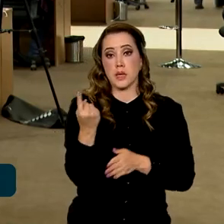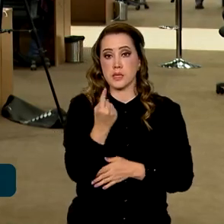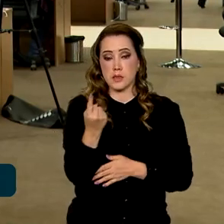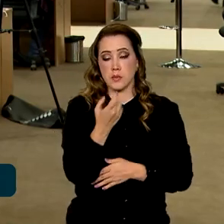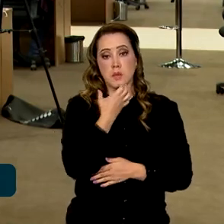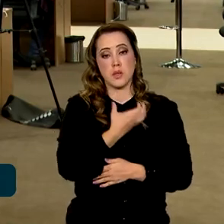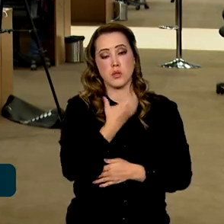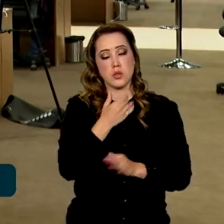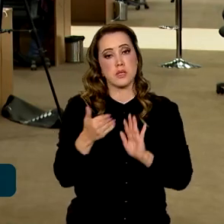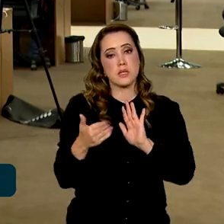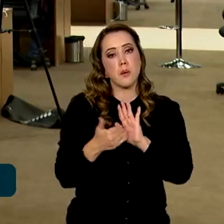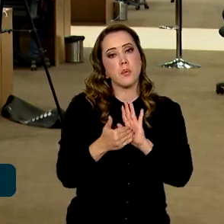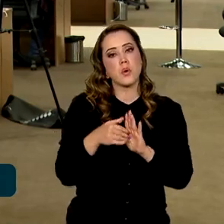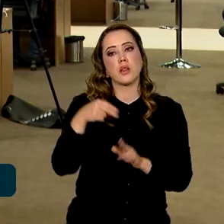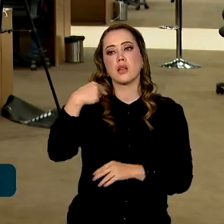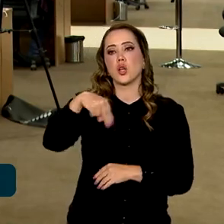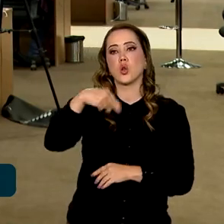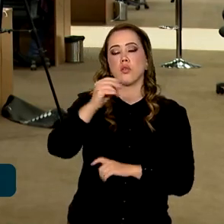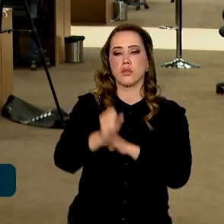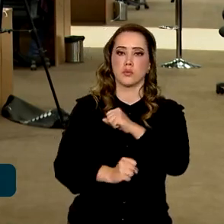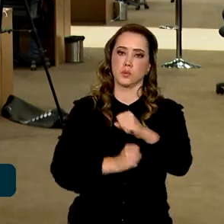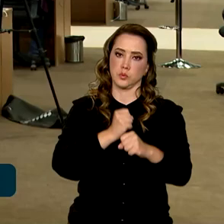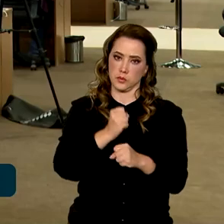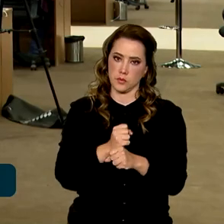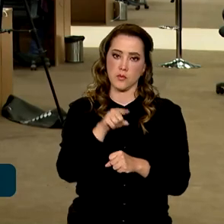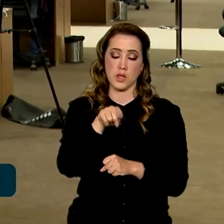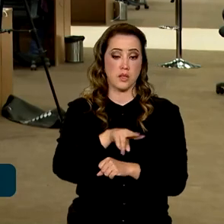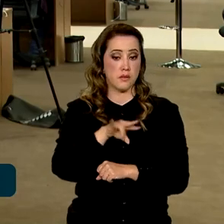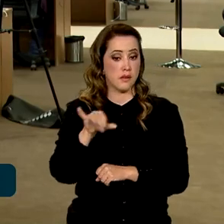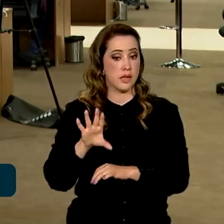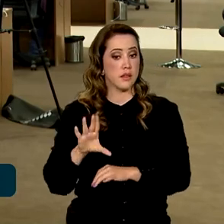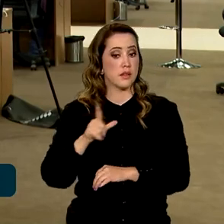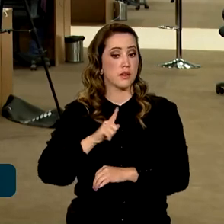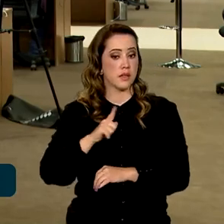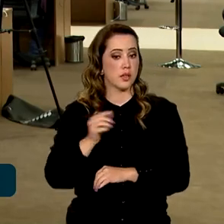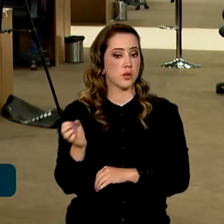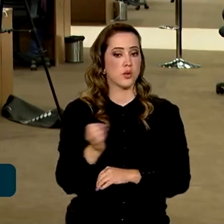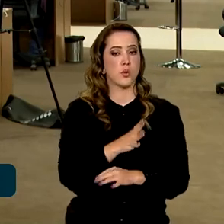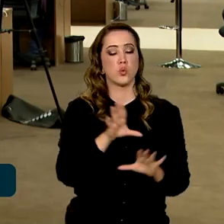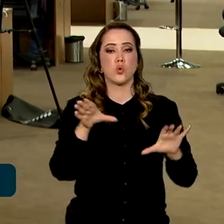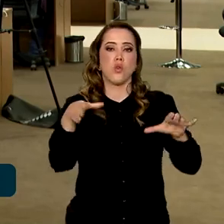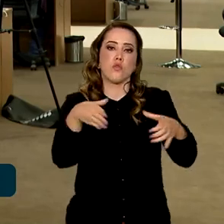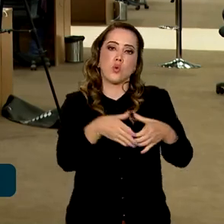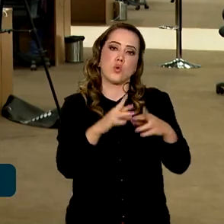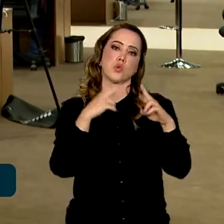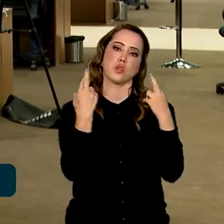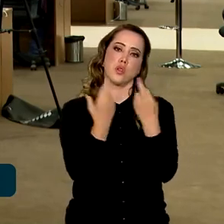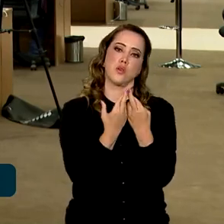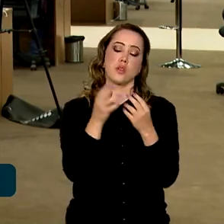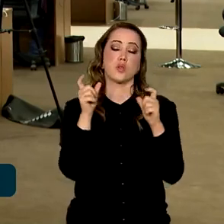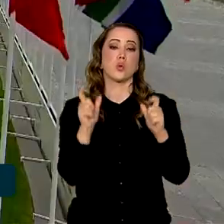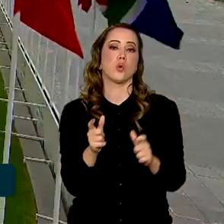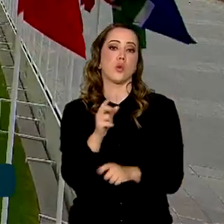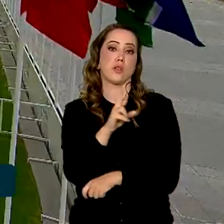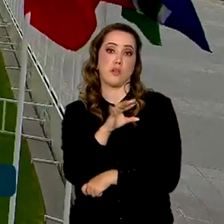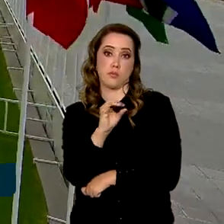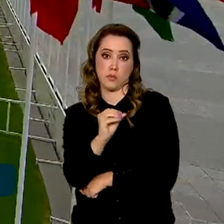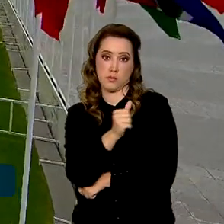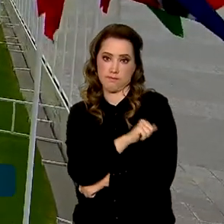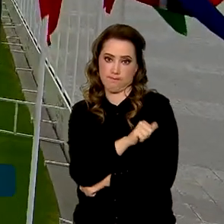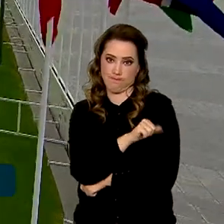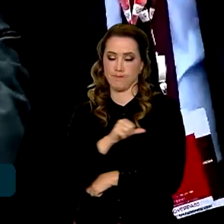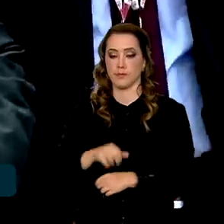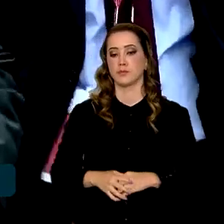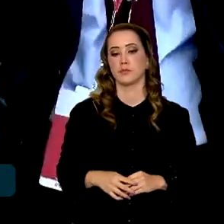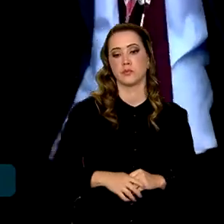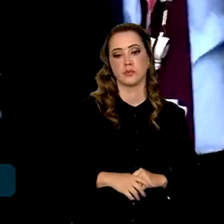e valerá até novembro do ano que vem, quando deve ocorrer uma nova cúpula do bloco no Rio de Janeiro. Em Nova Delhi,